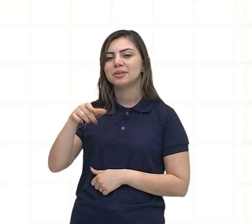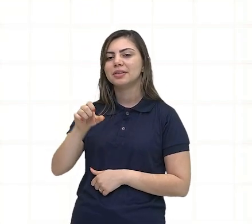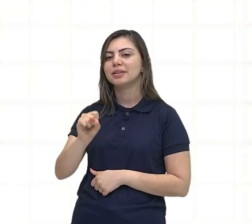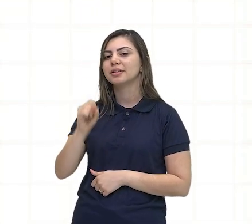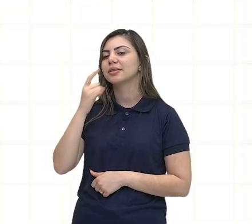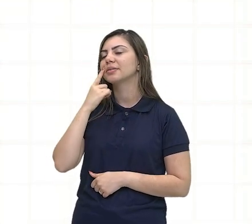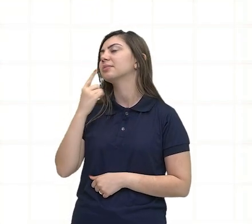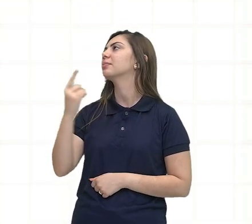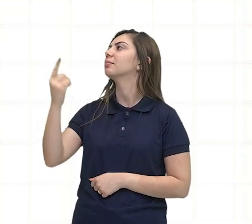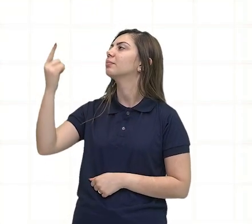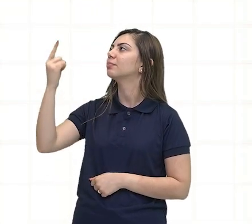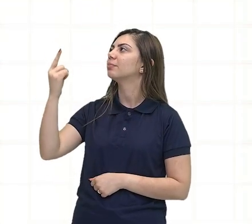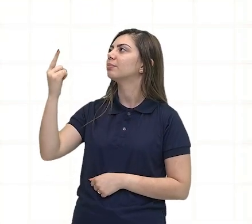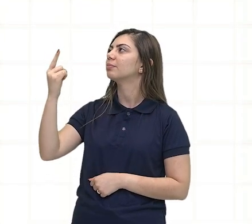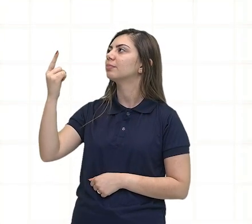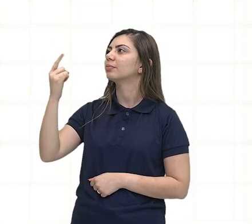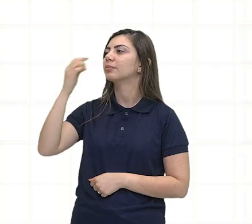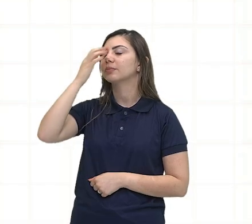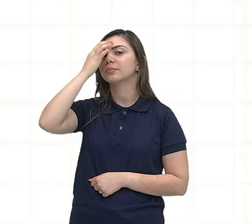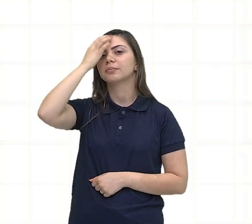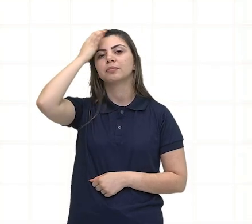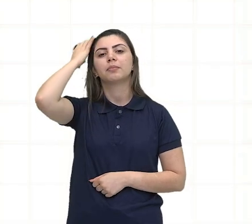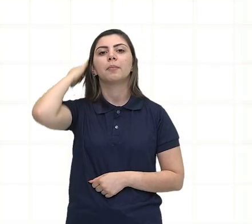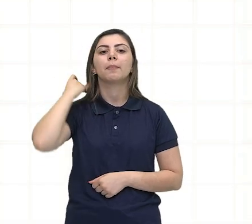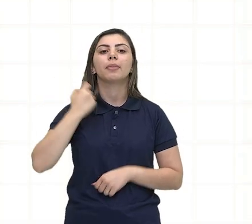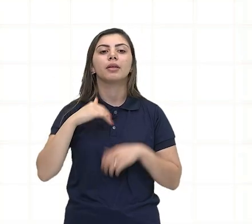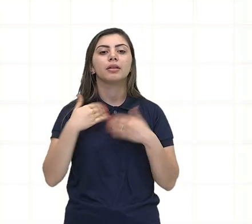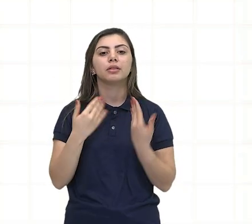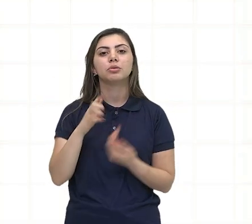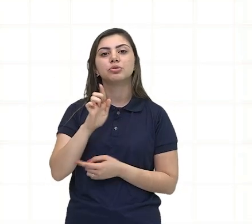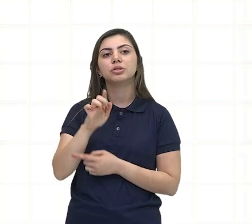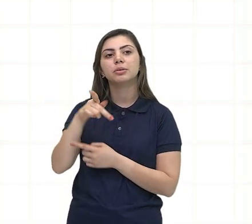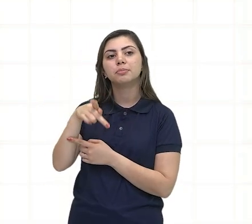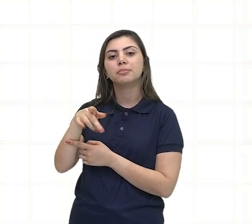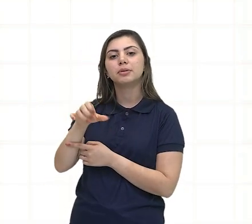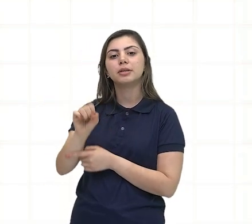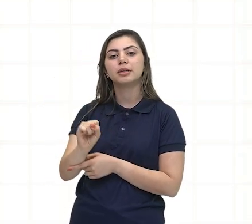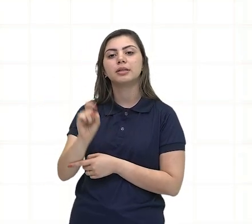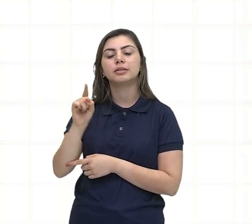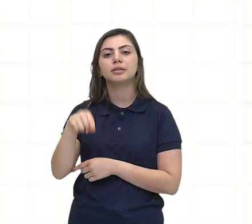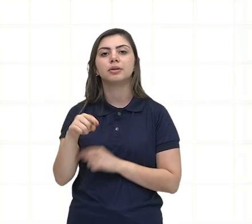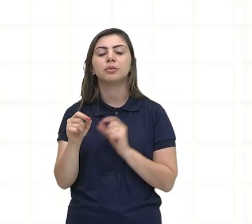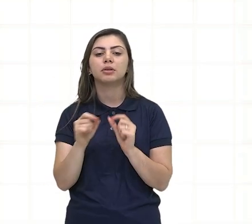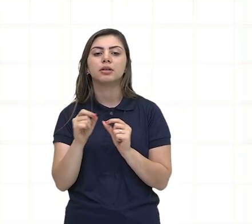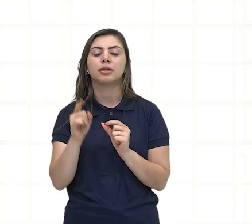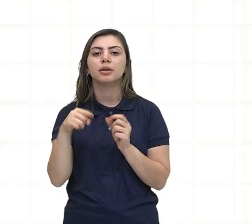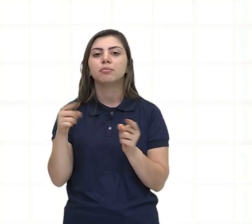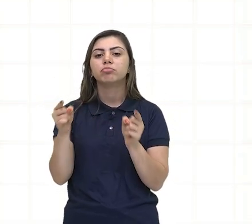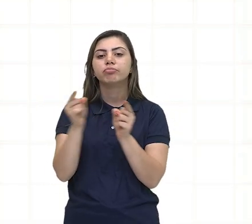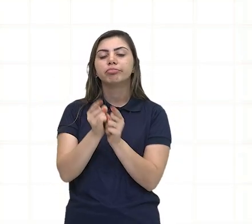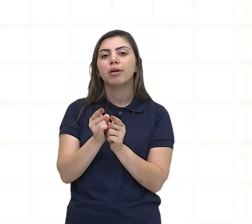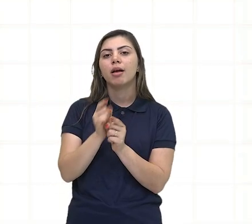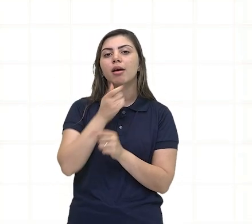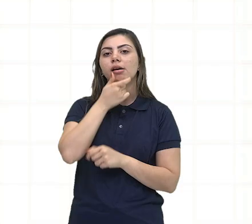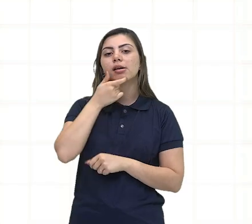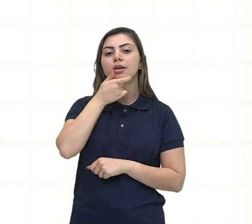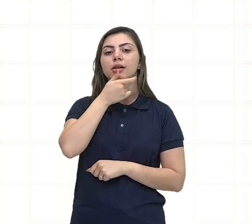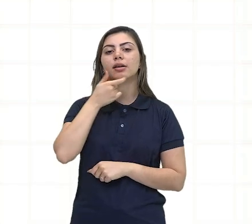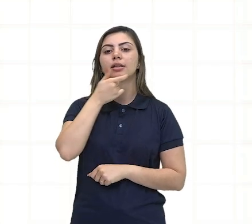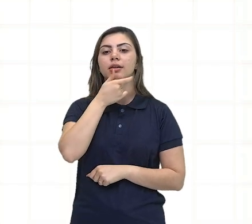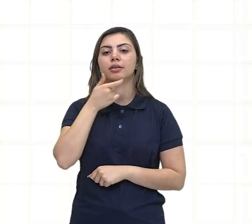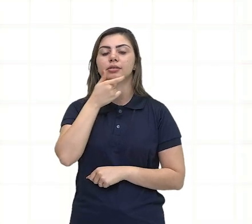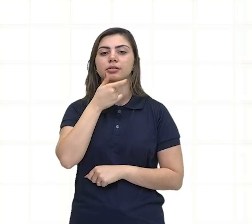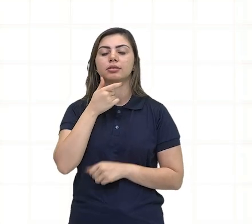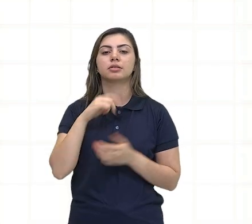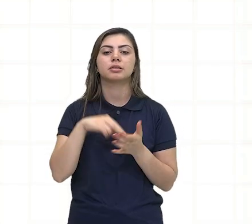O GPS, essa sigla, ela vem da expressão em inglês Global Position